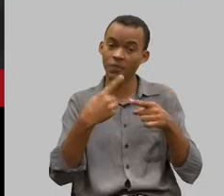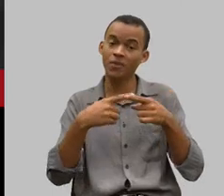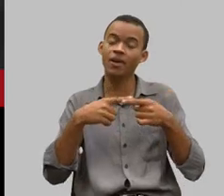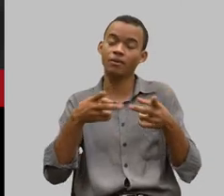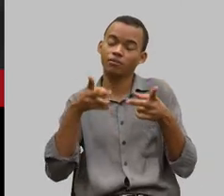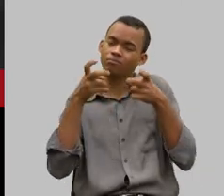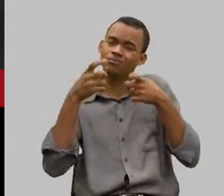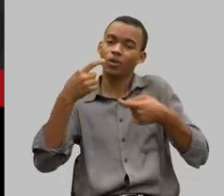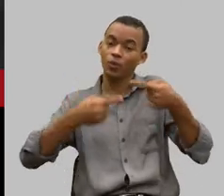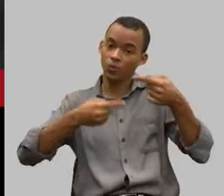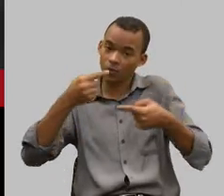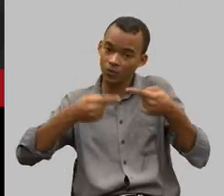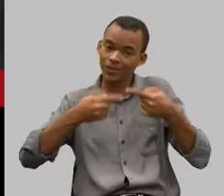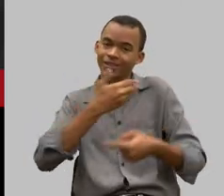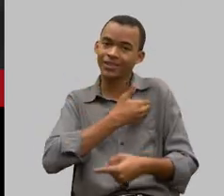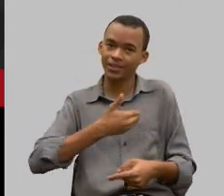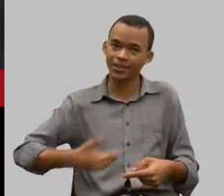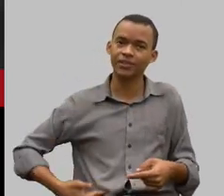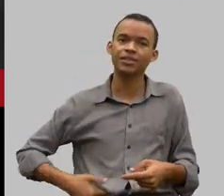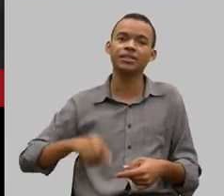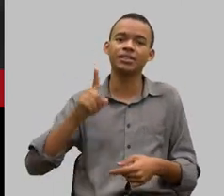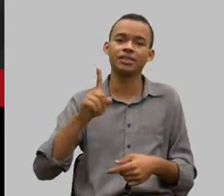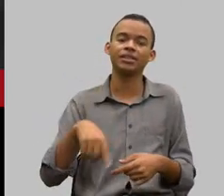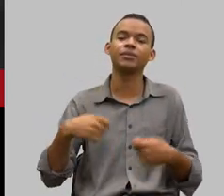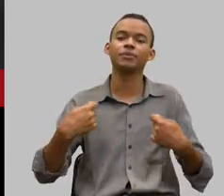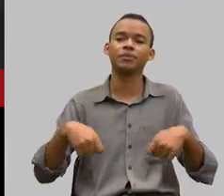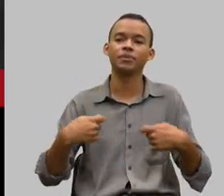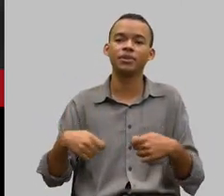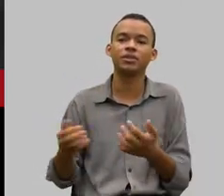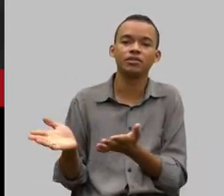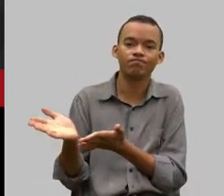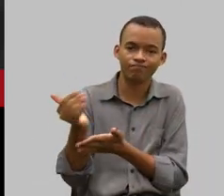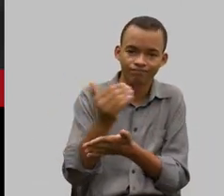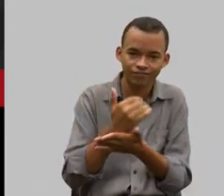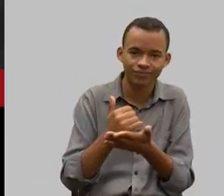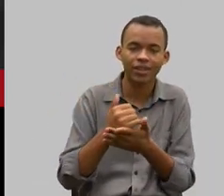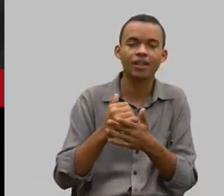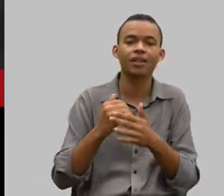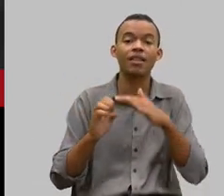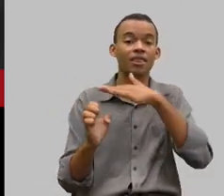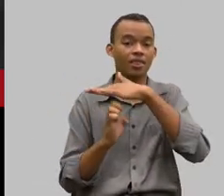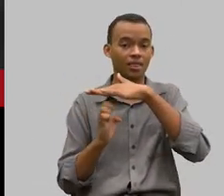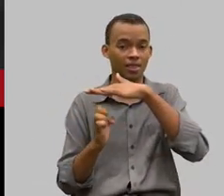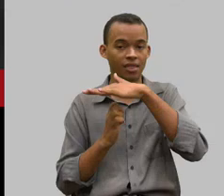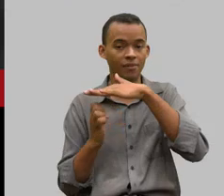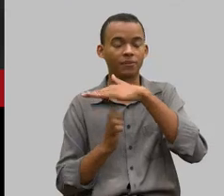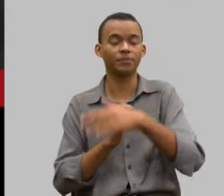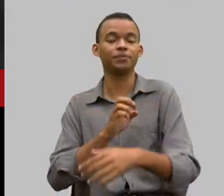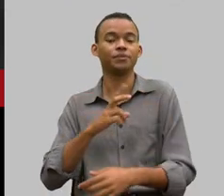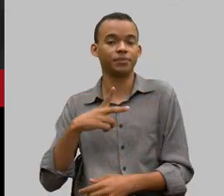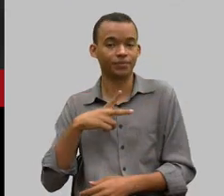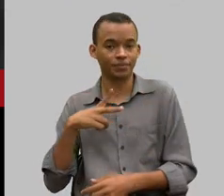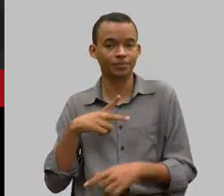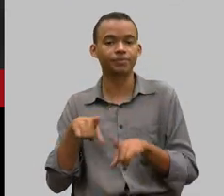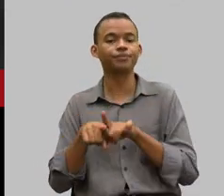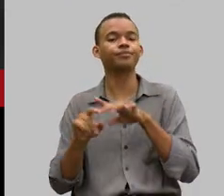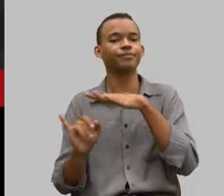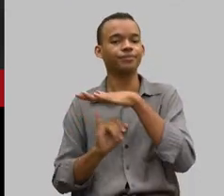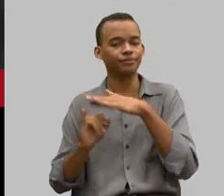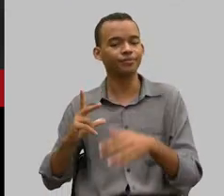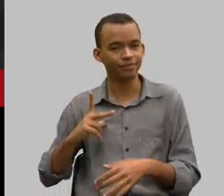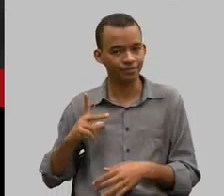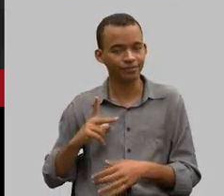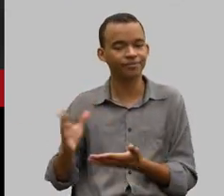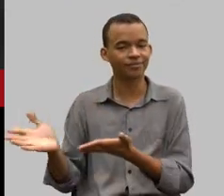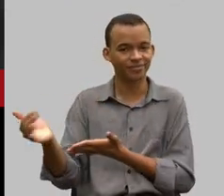né a participação aí de capital da iniciativa privada e é uma forma eu digo que o esporte certamente é a